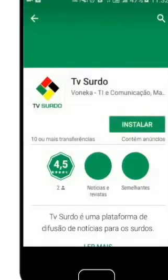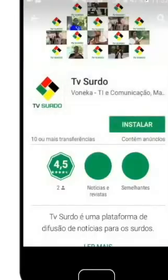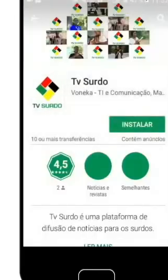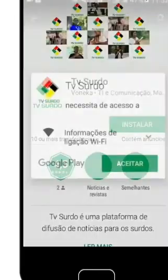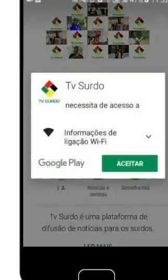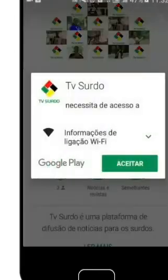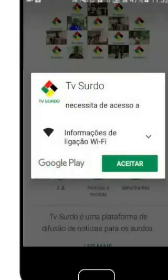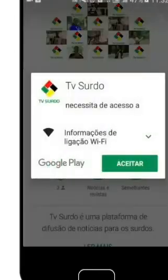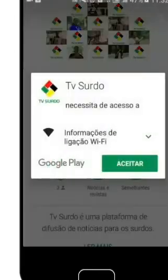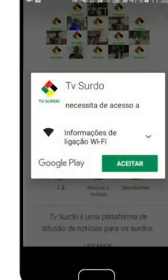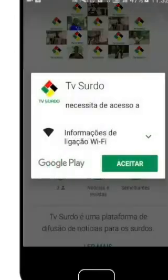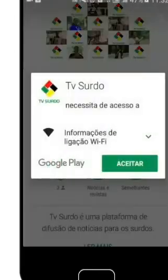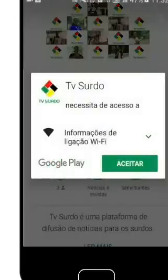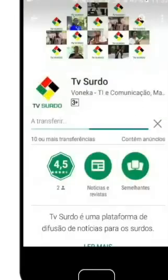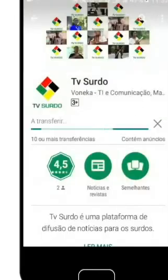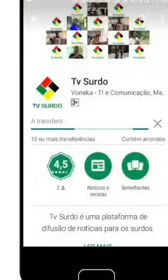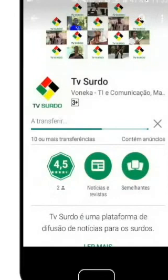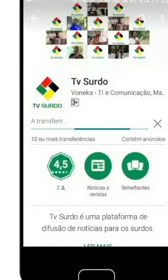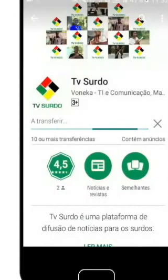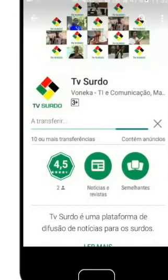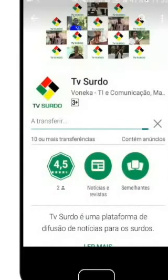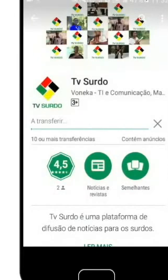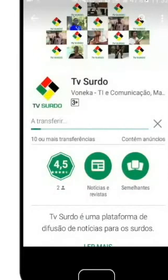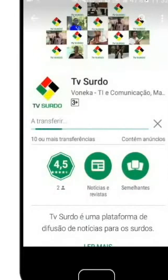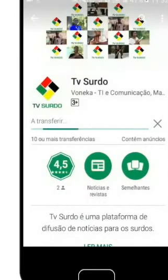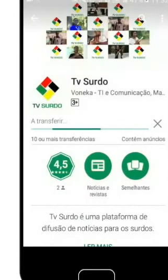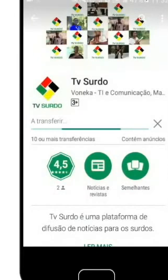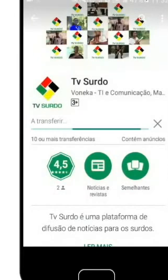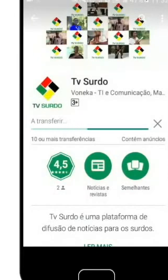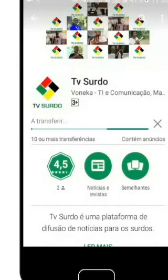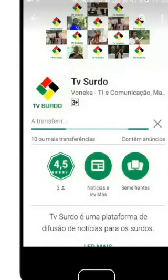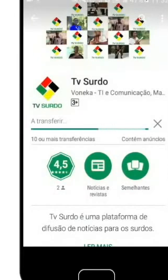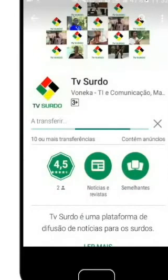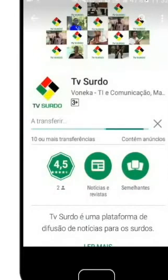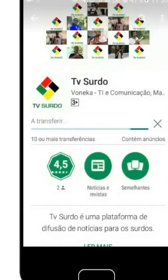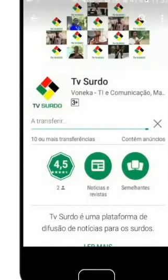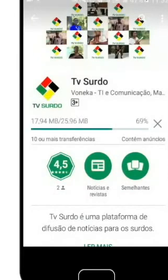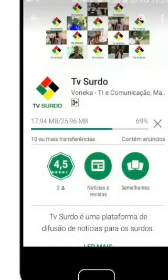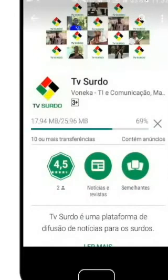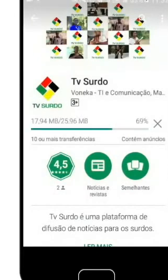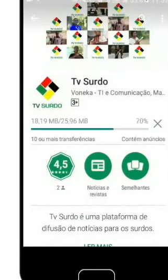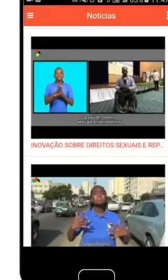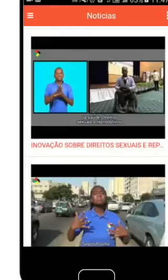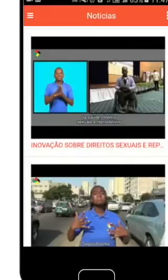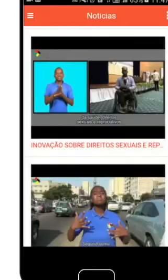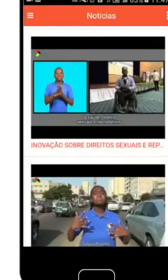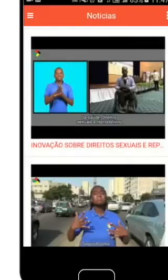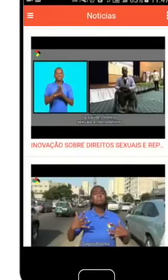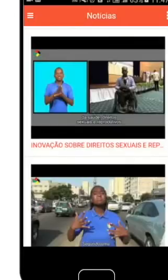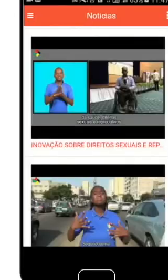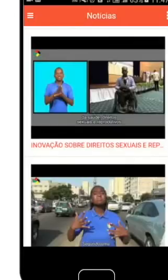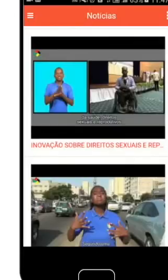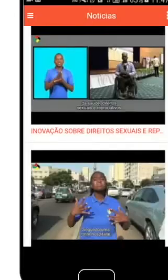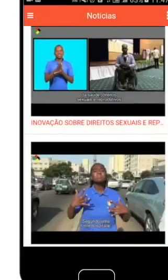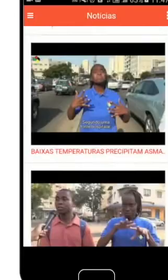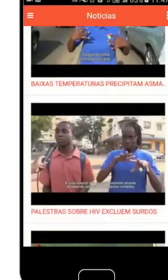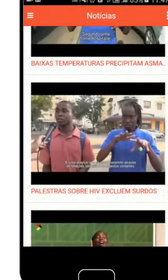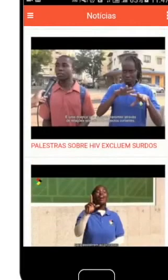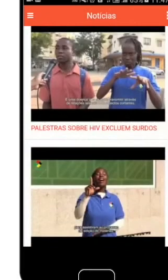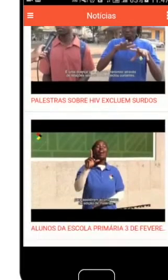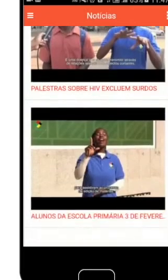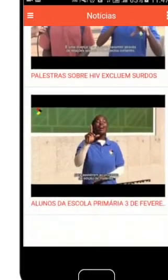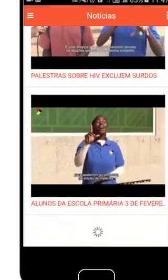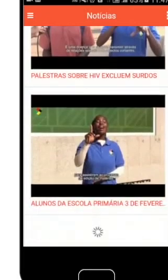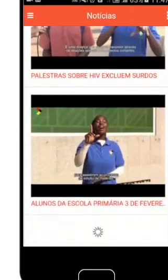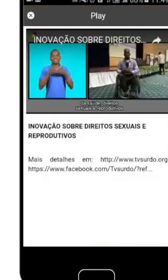Clique no ícone com o emblema da TV Surdo e de seguida instale. E já está.